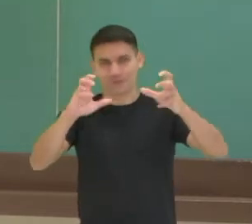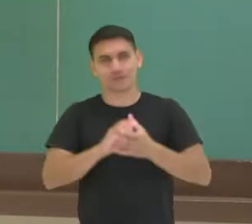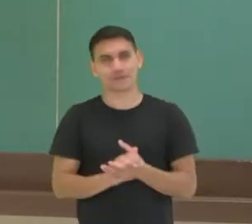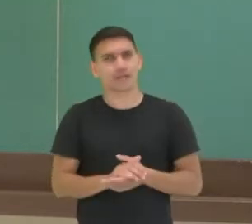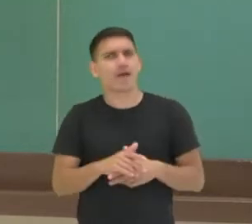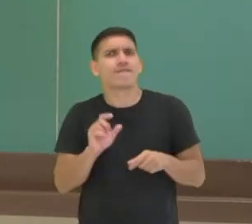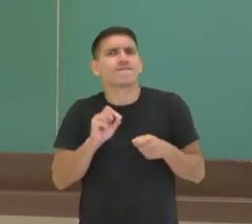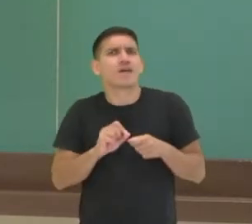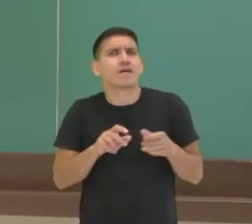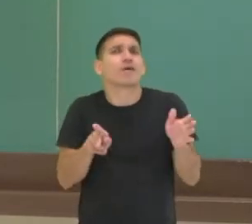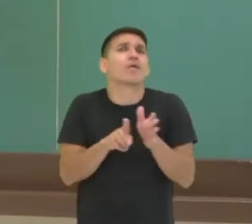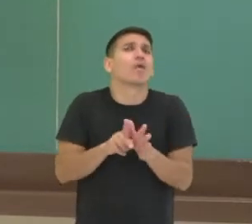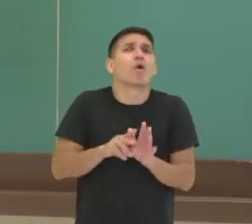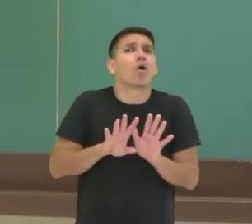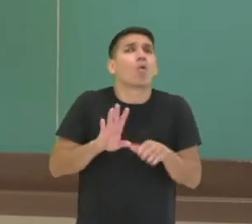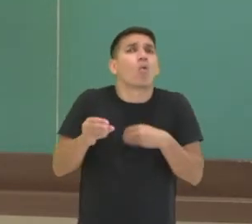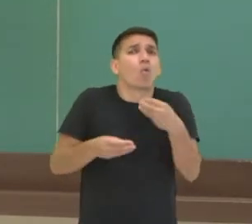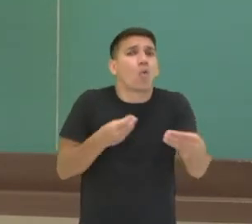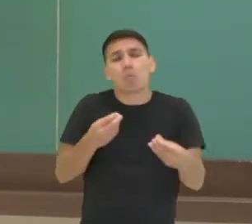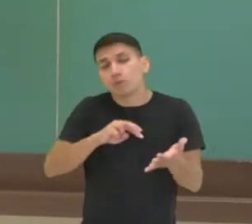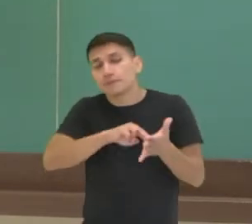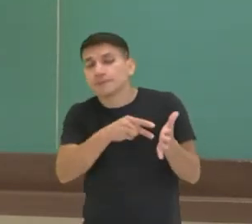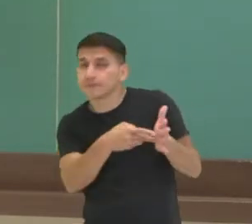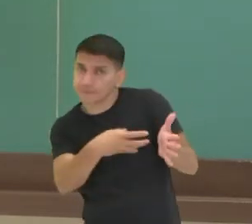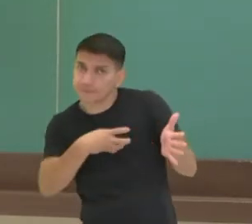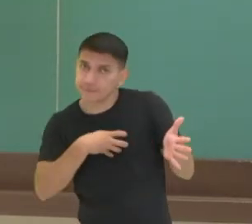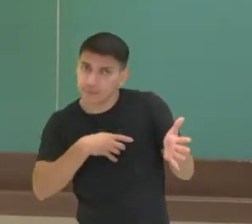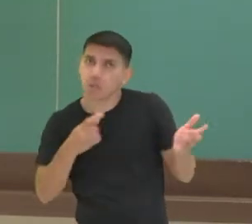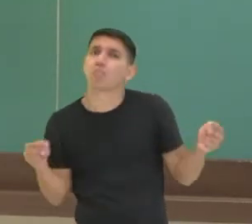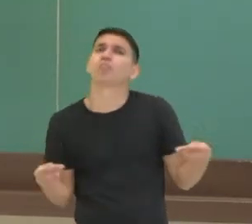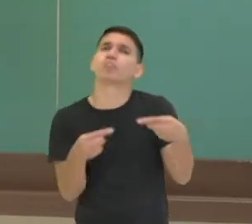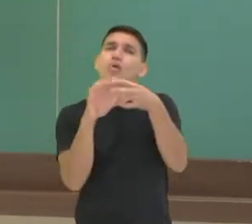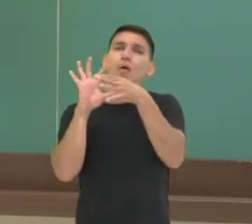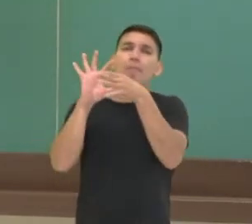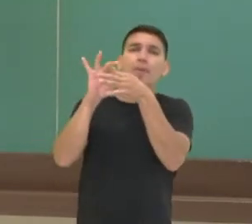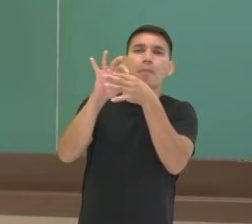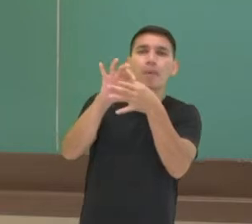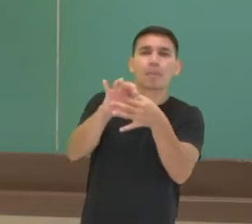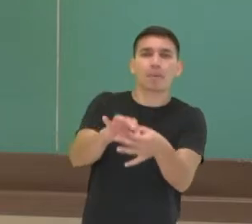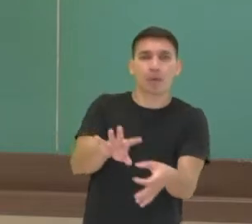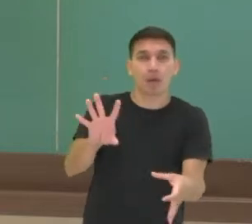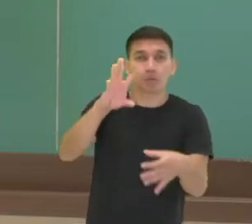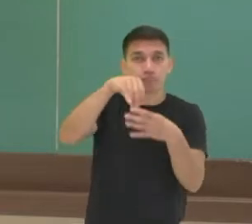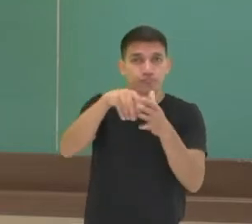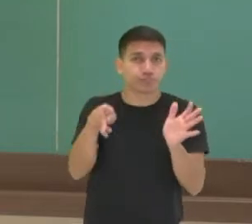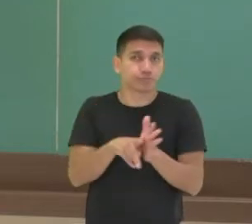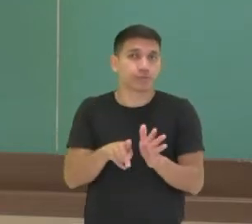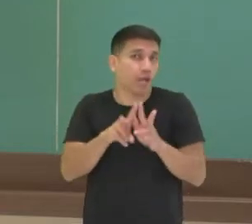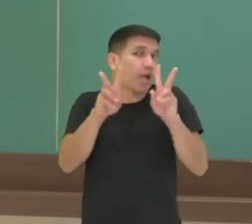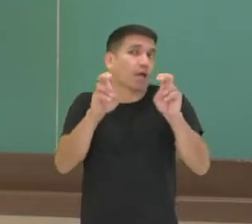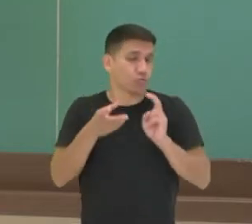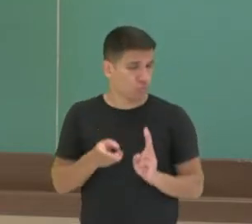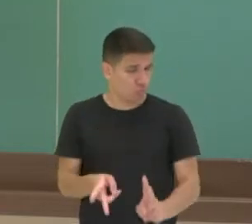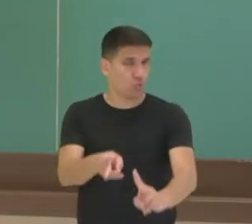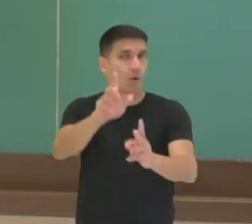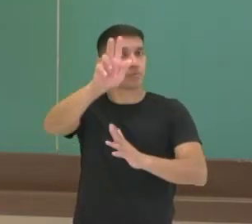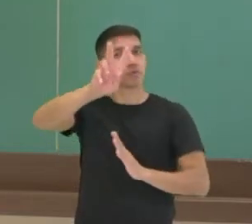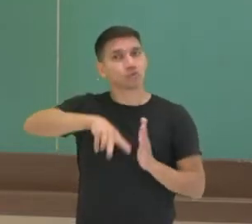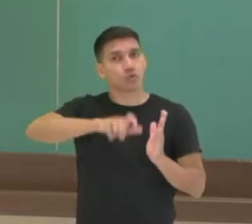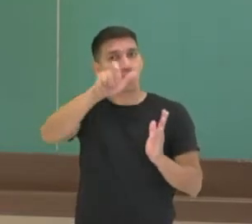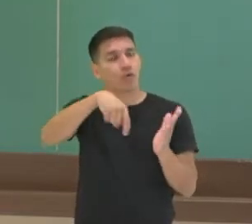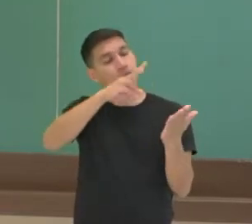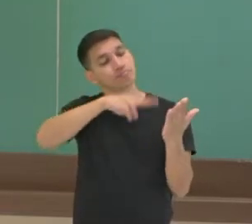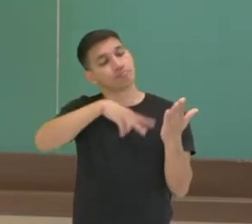produzindo assim um efeito de sentido que tem uma certa coerência interna ali de assunto para que o leitor se